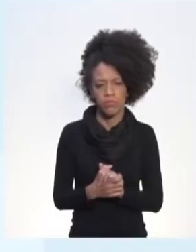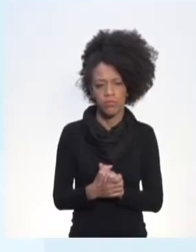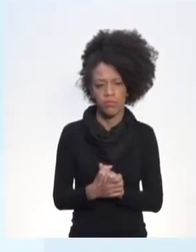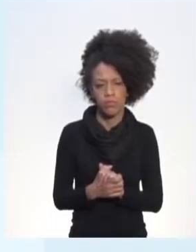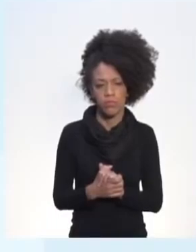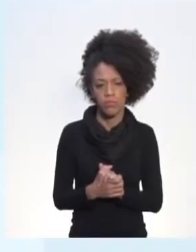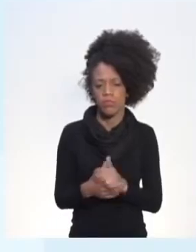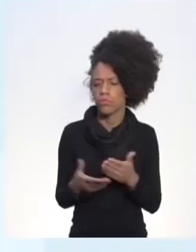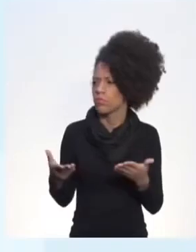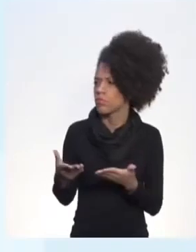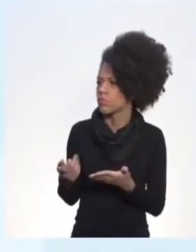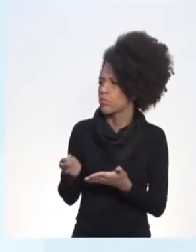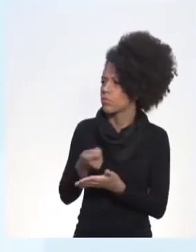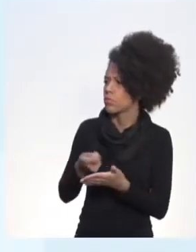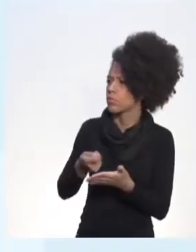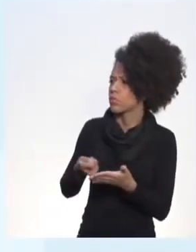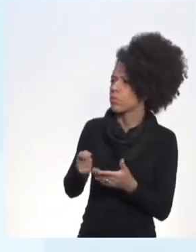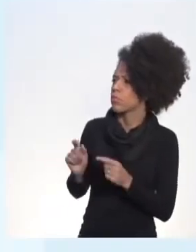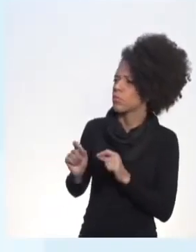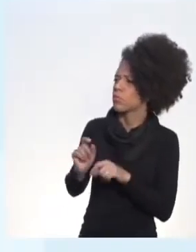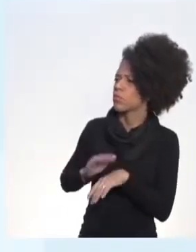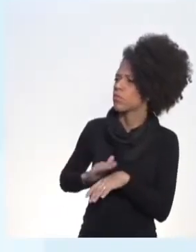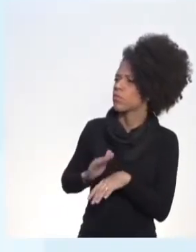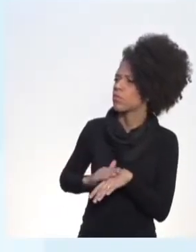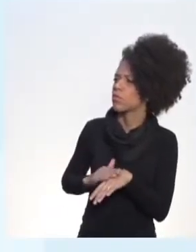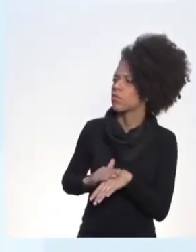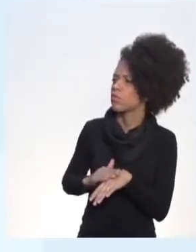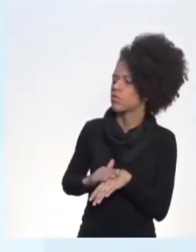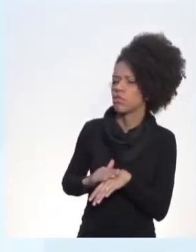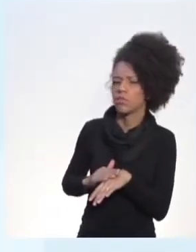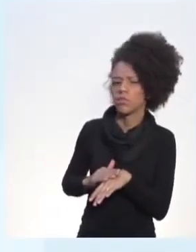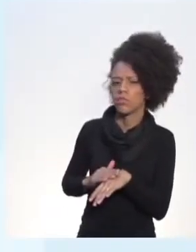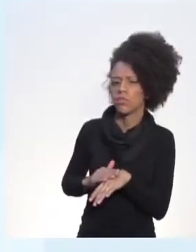E agora, por que não está escrevendo? O que eu fiz?